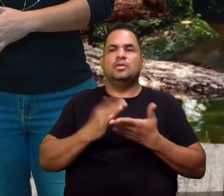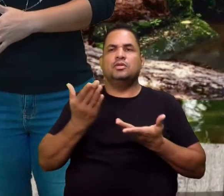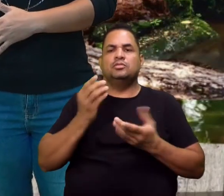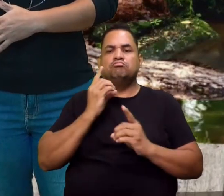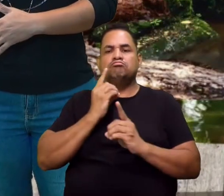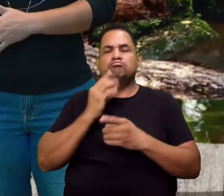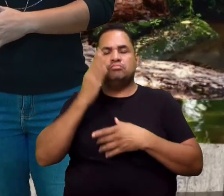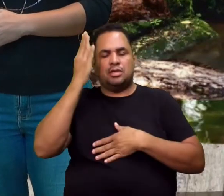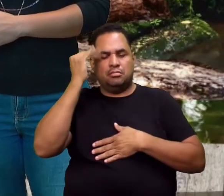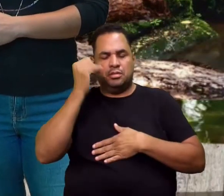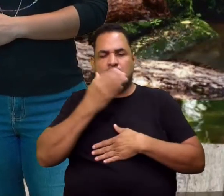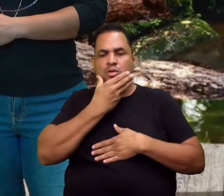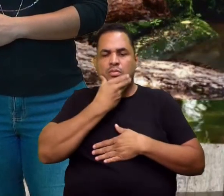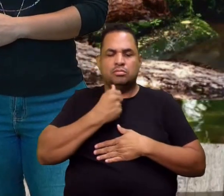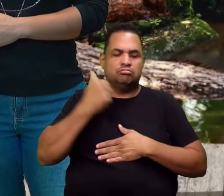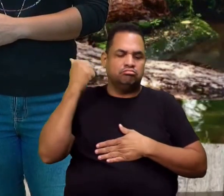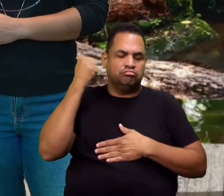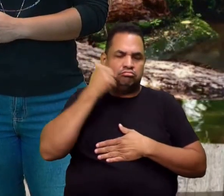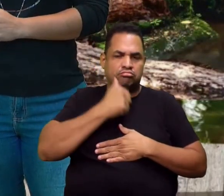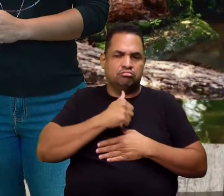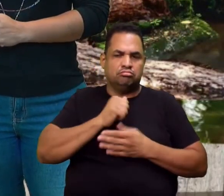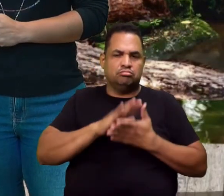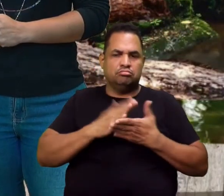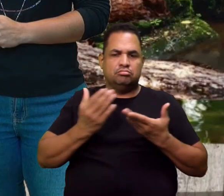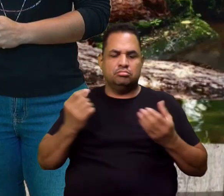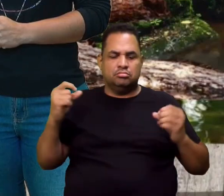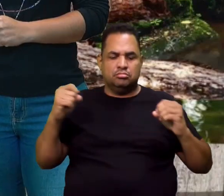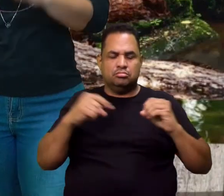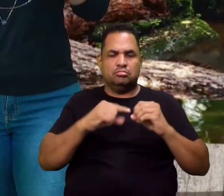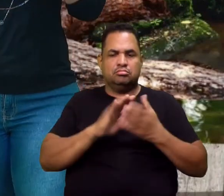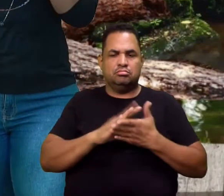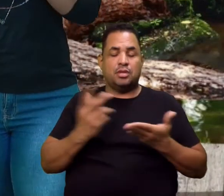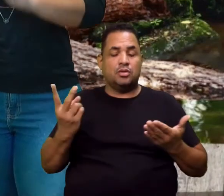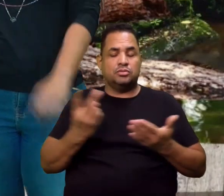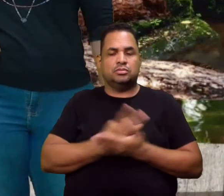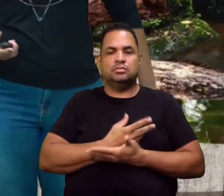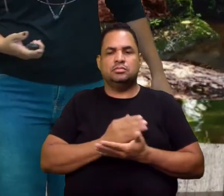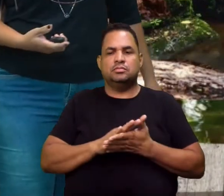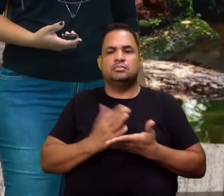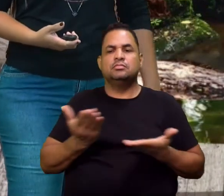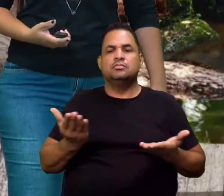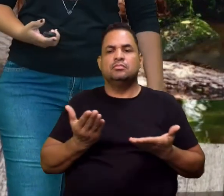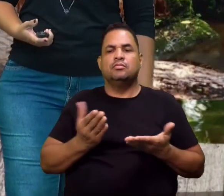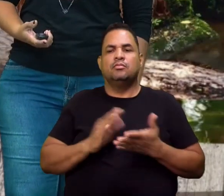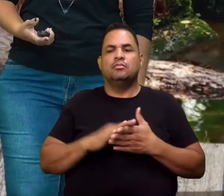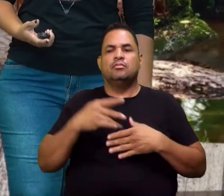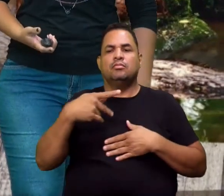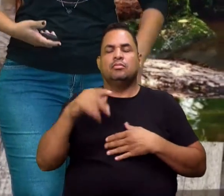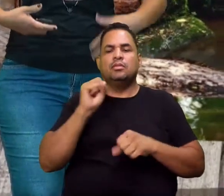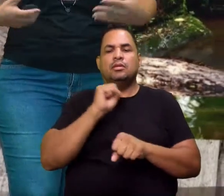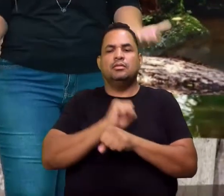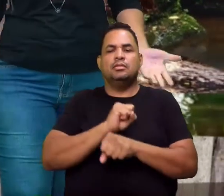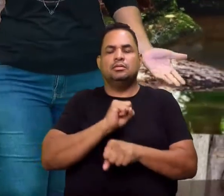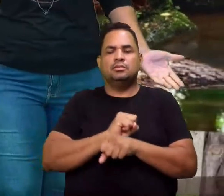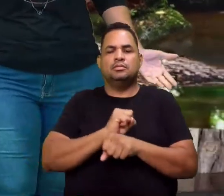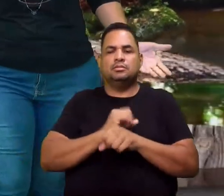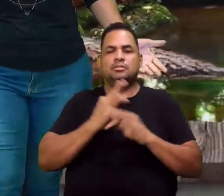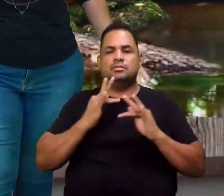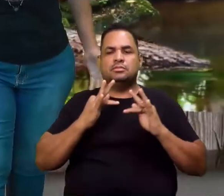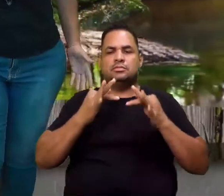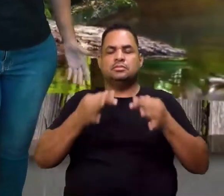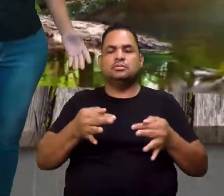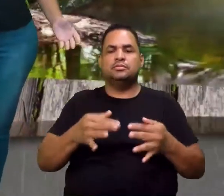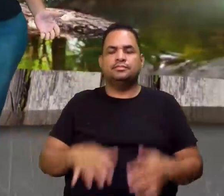de ocorrerem processos de fecundação e não acontecerem. E a gente vai, então, paralisando a aula aqui, finalizando, né?